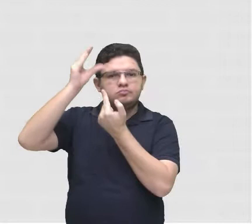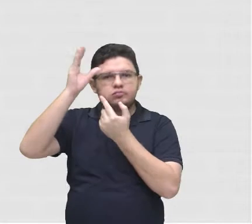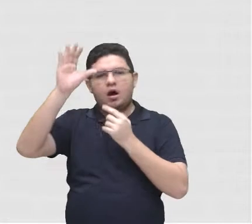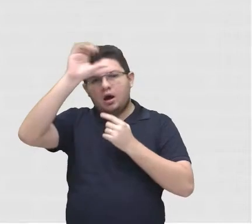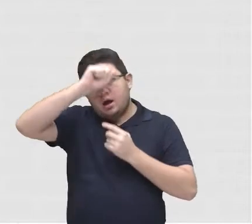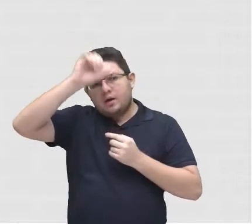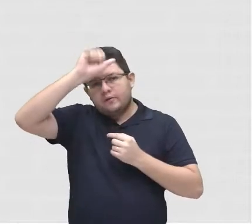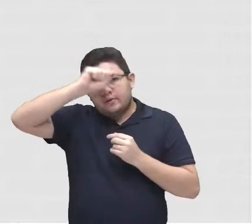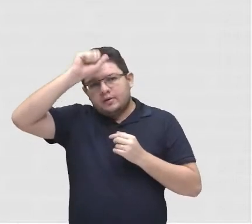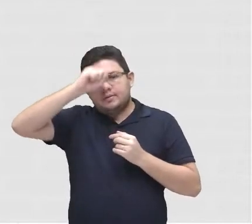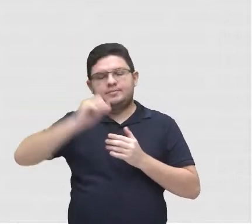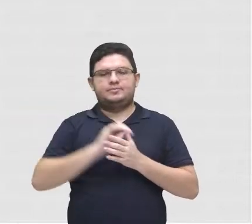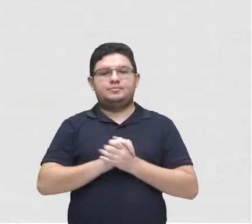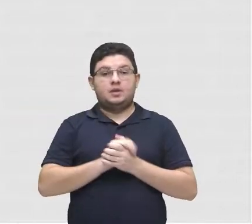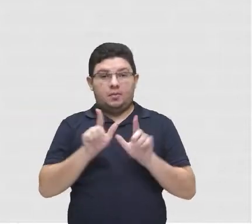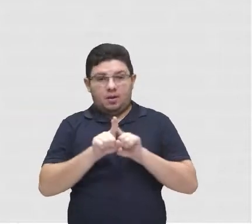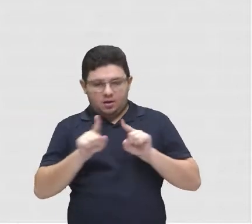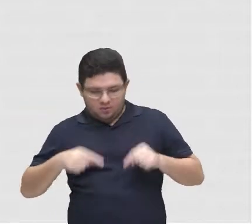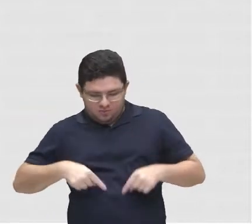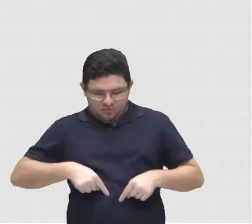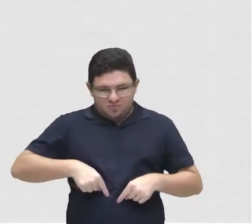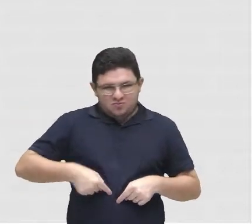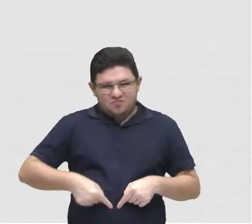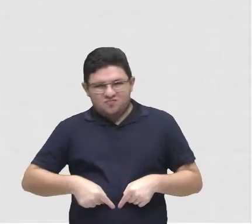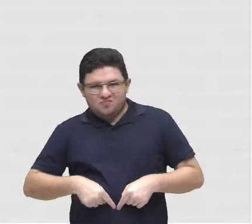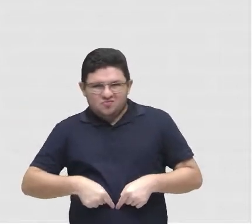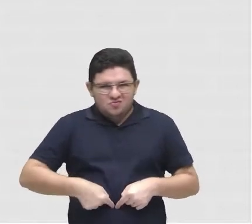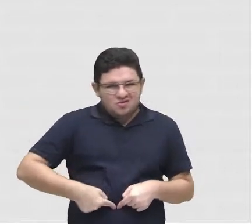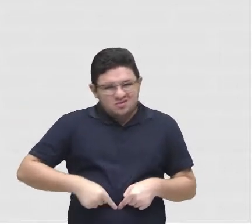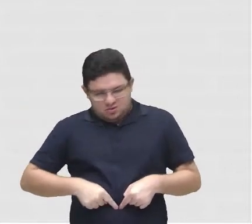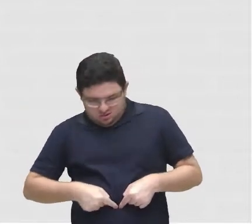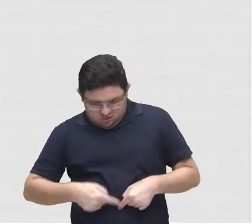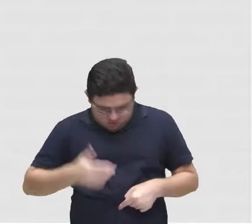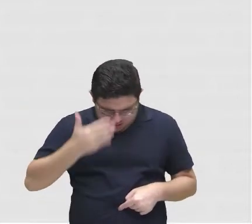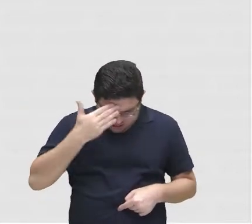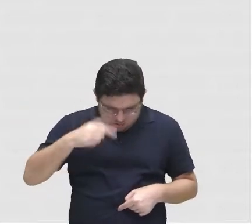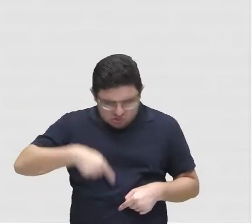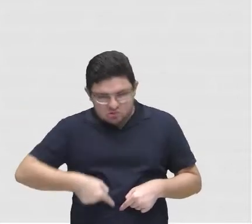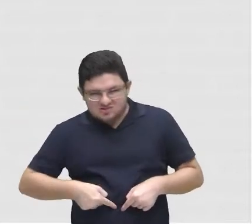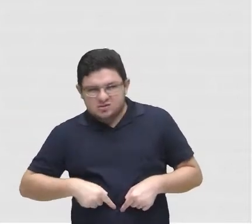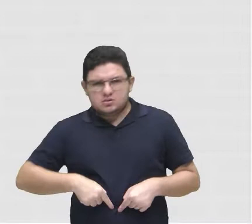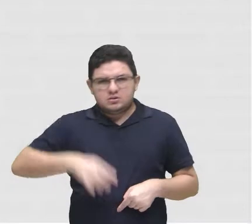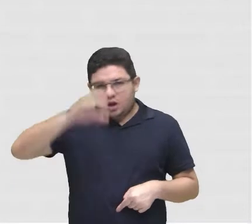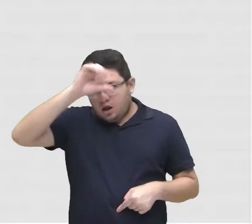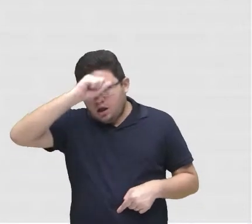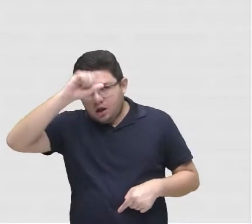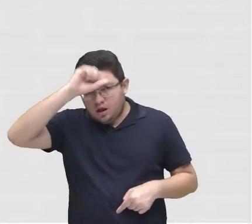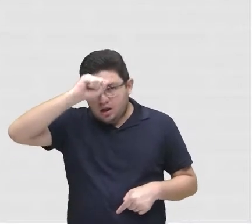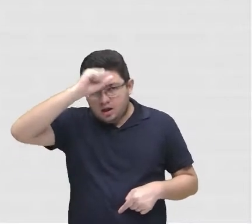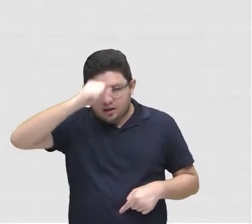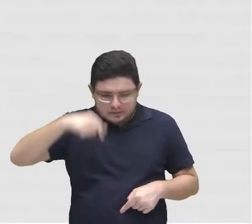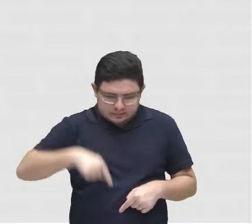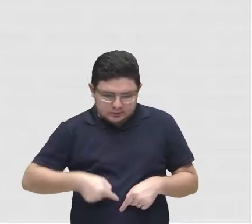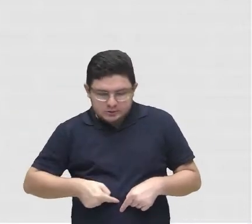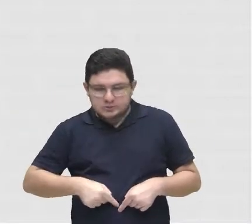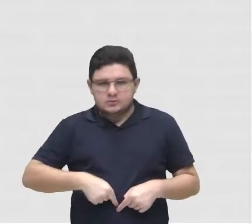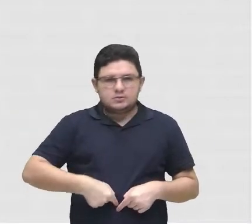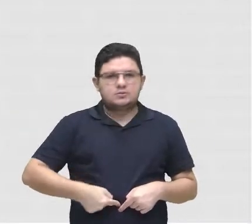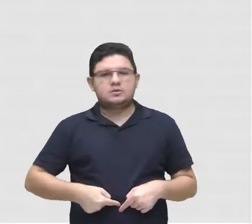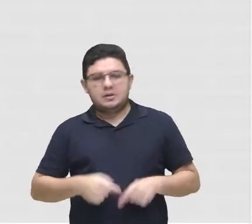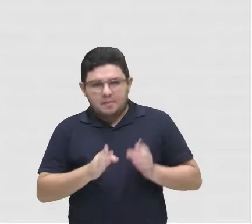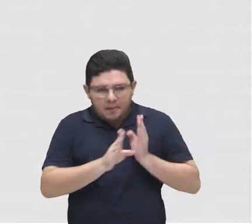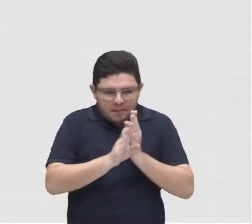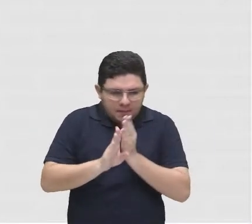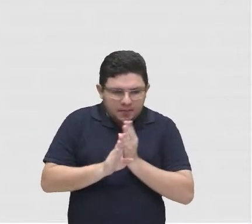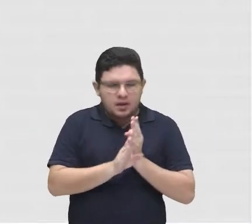o umbigo para descobrir, ela passa a mão, ela descobre que tem umbigo. Enfim, ela começa a descobrir o corpo dela e vai